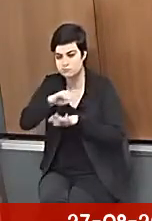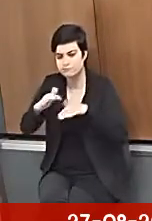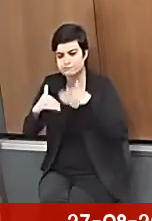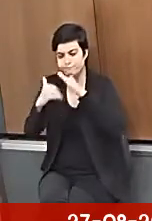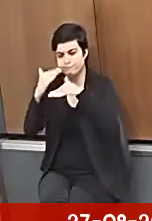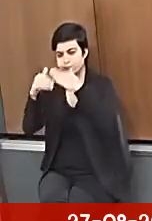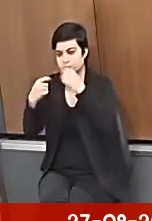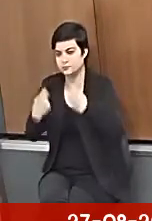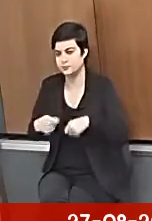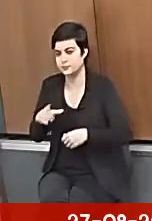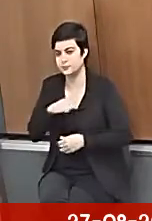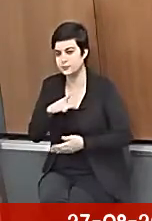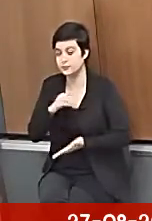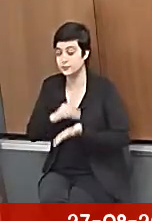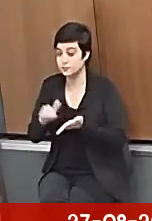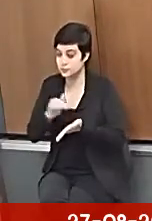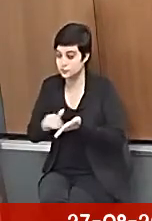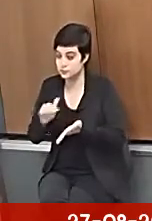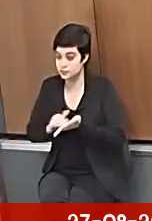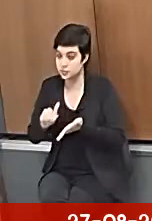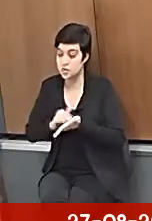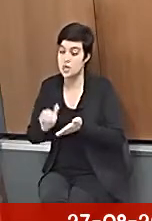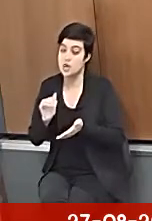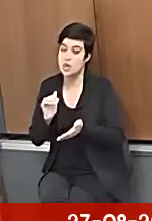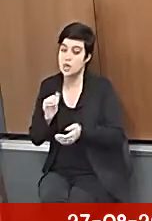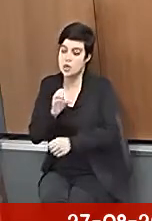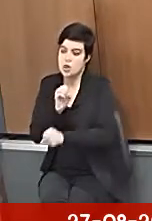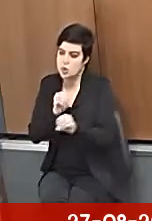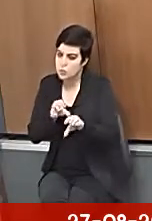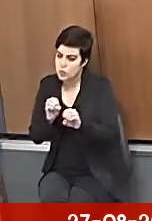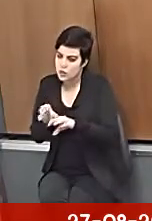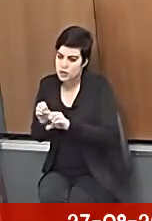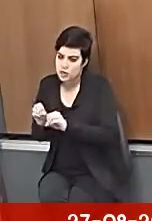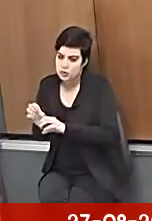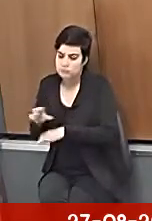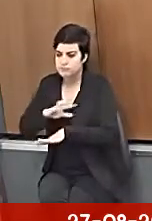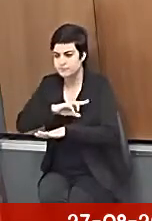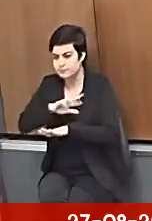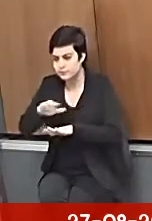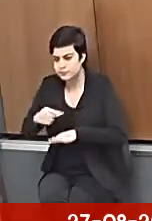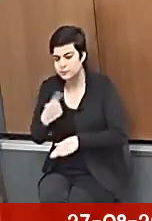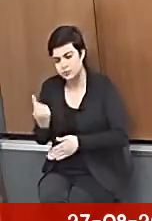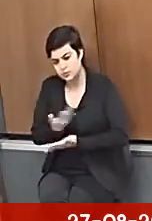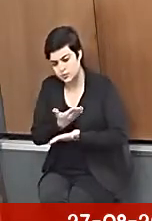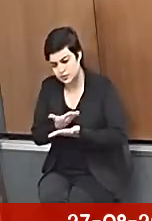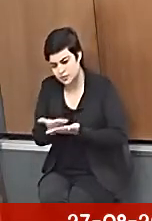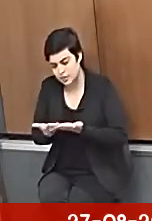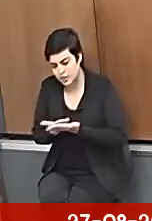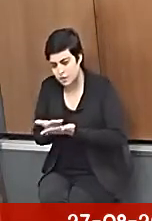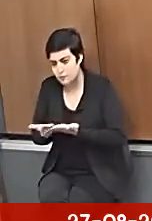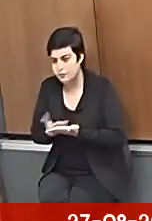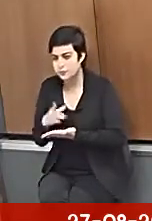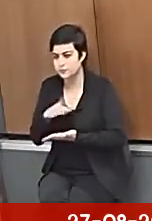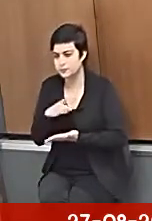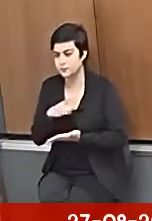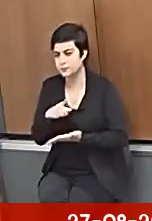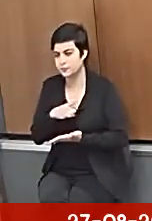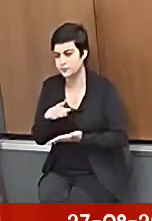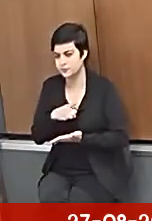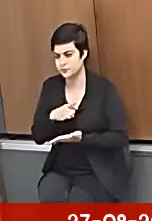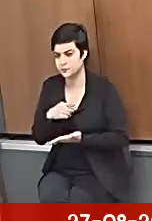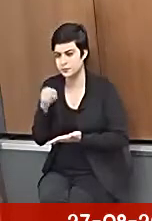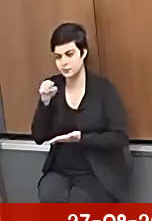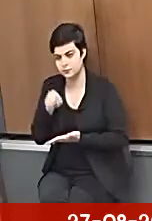com a secretária o secretário de educação secretária da sedest então estamos tratando sim dessa desse ponto que você